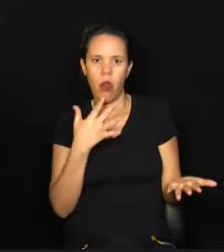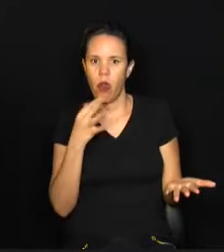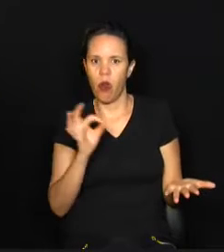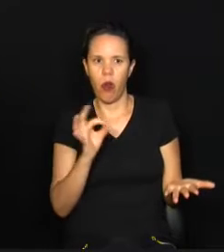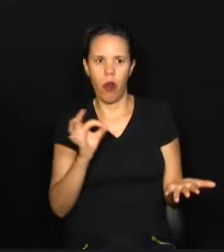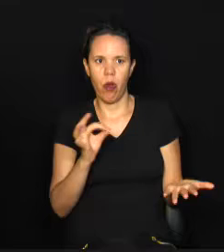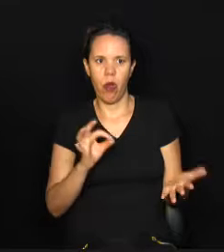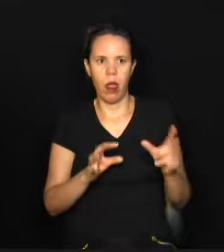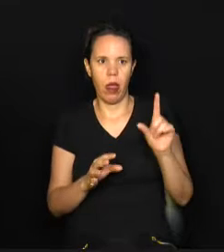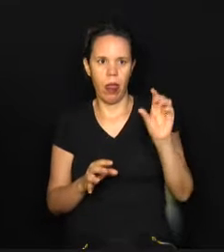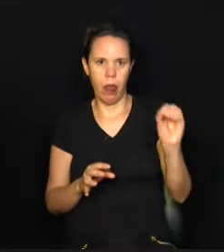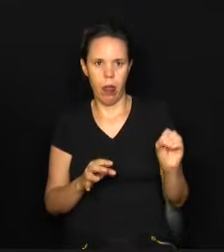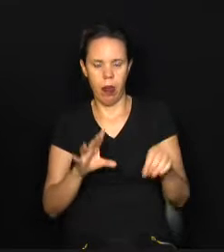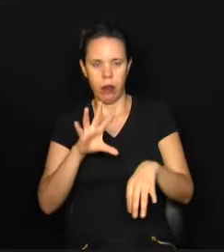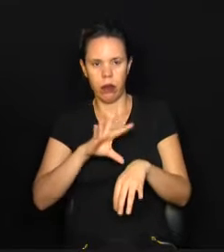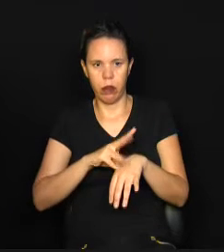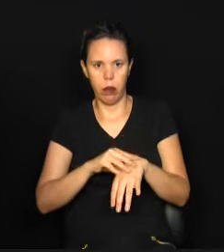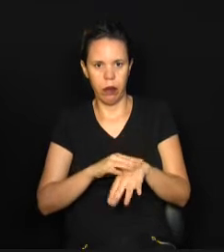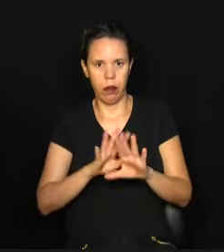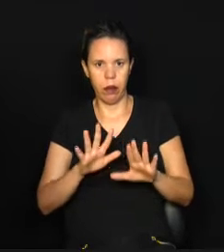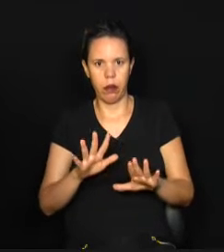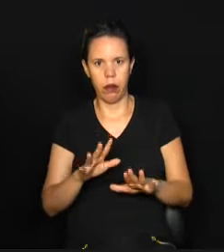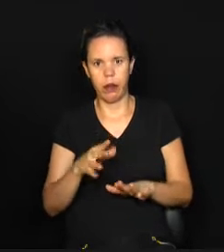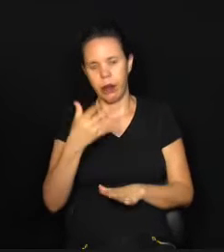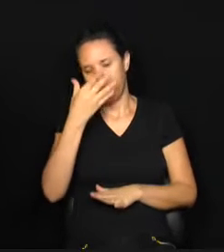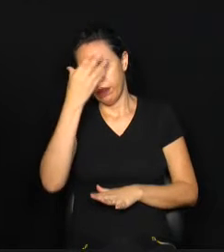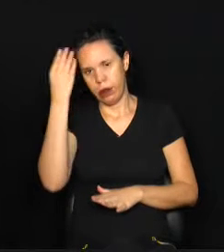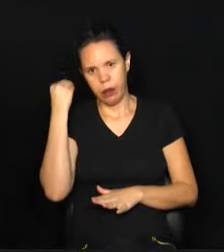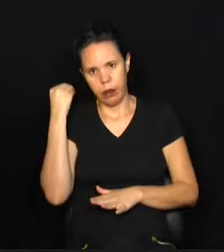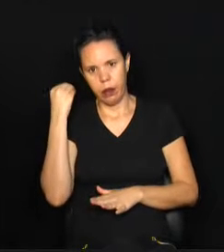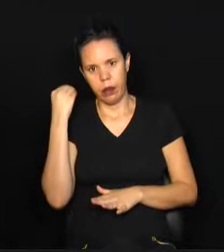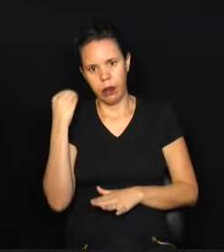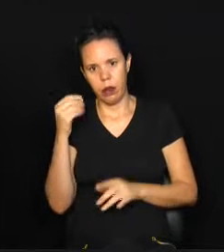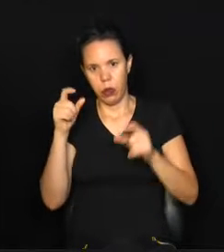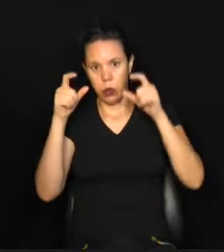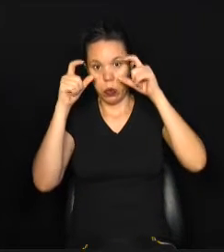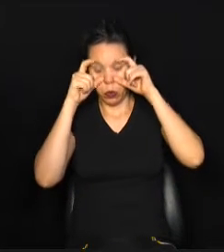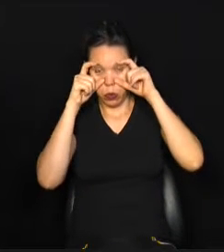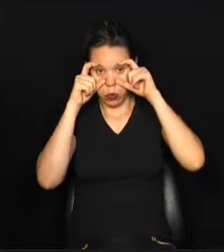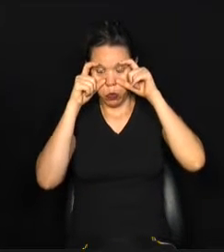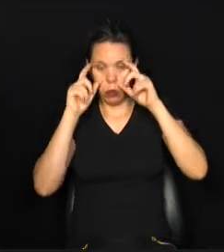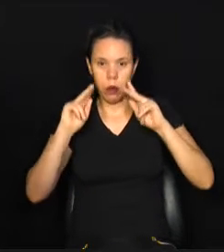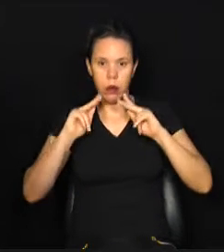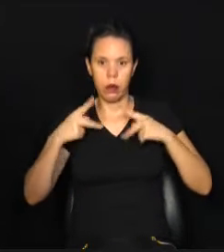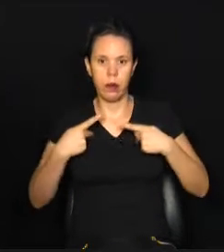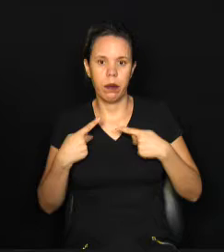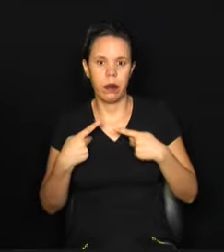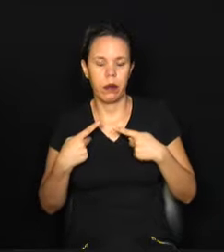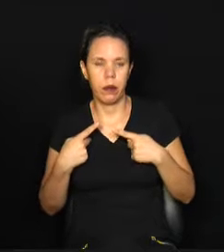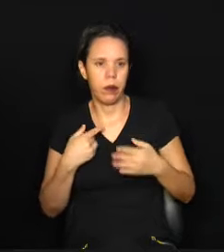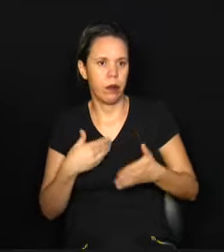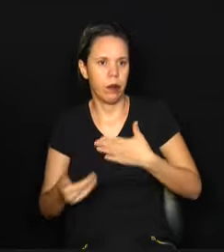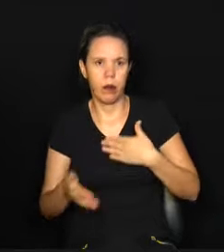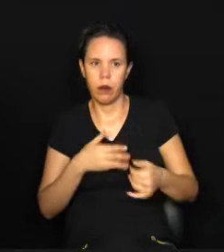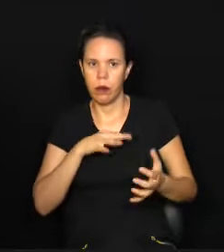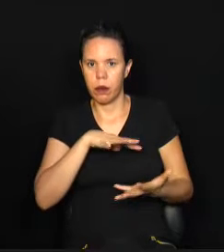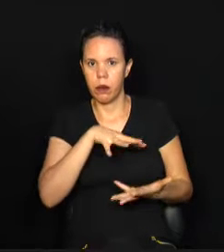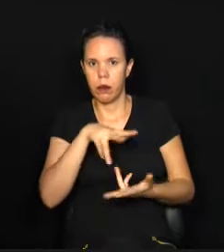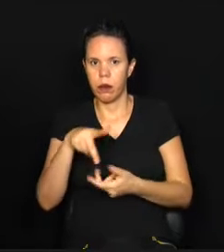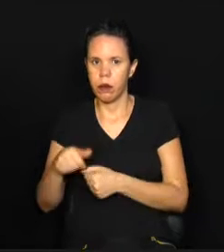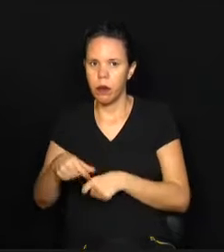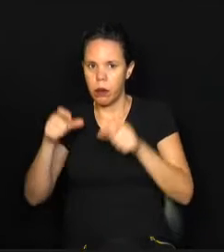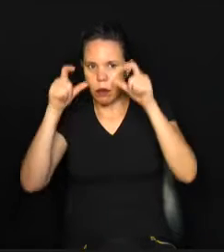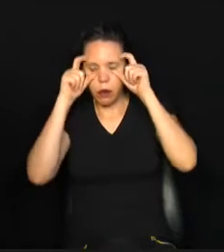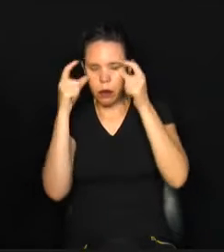10, mas eles falam 5.000. Eles se esquecem que é o olho do ser humano. Em qualquer lugar do mundo, o olho